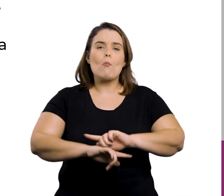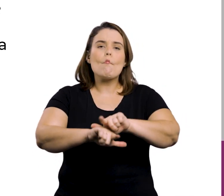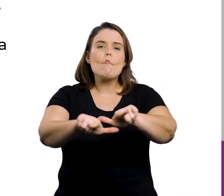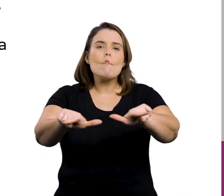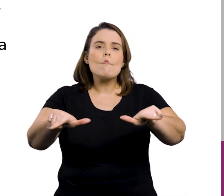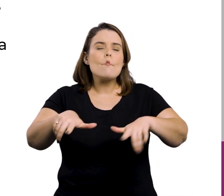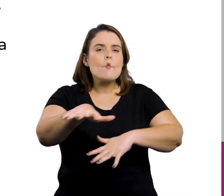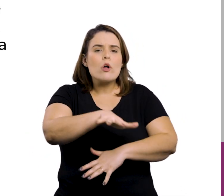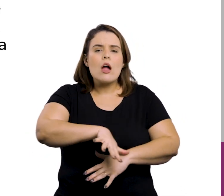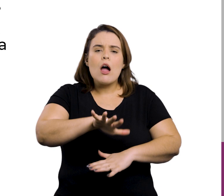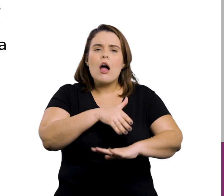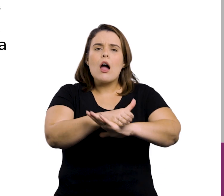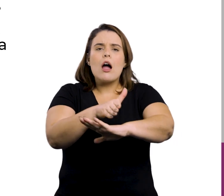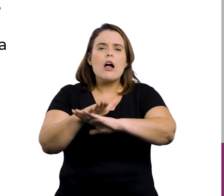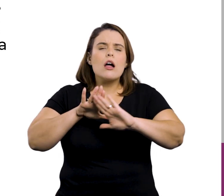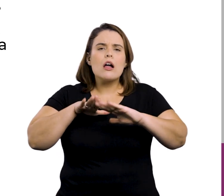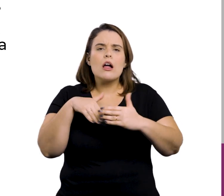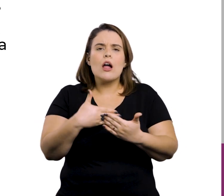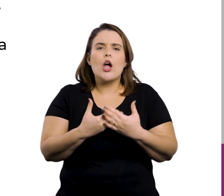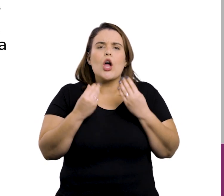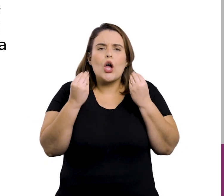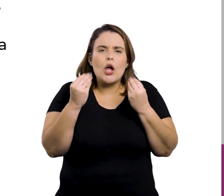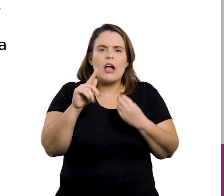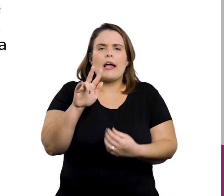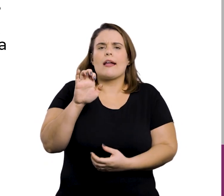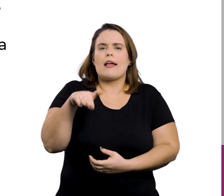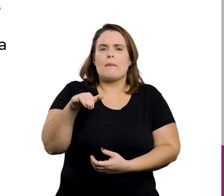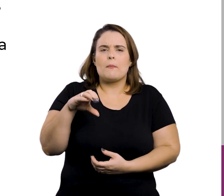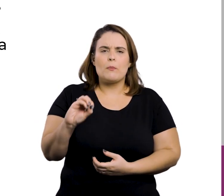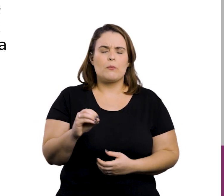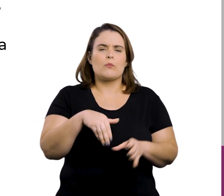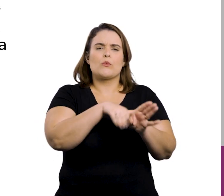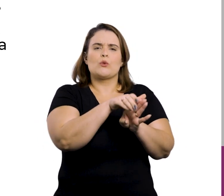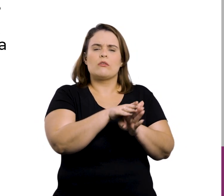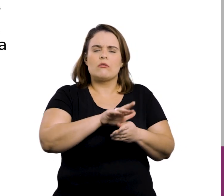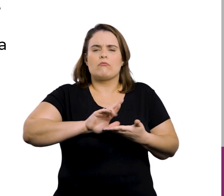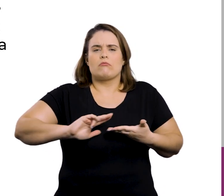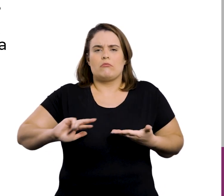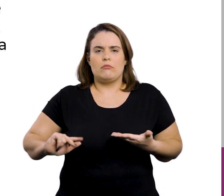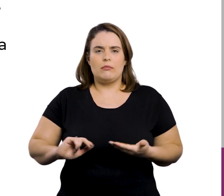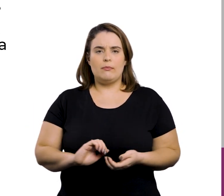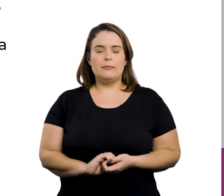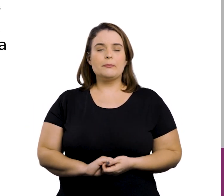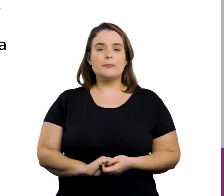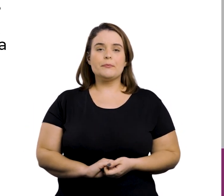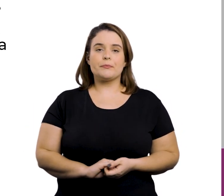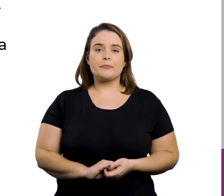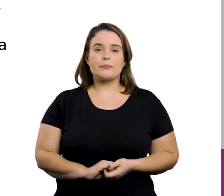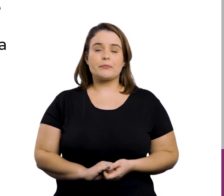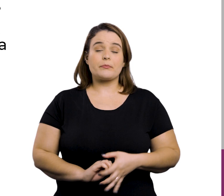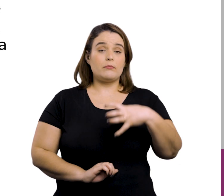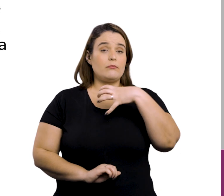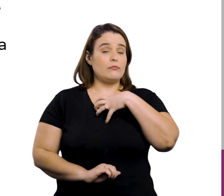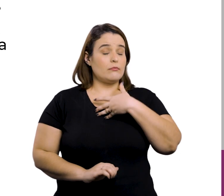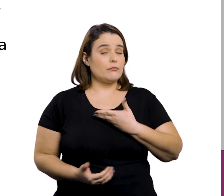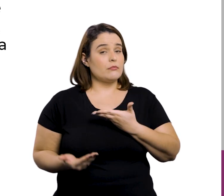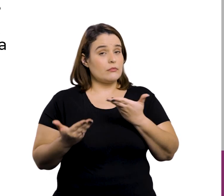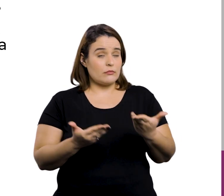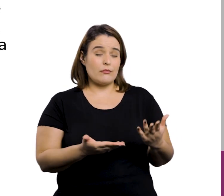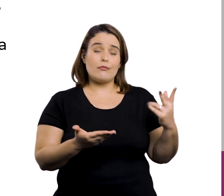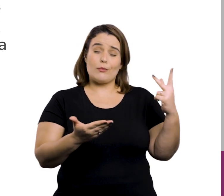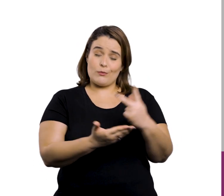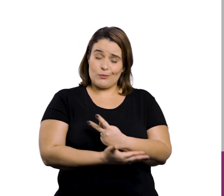especiais, o esvaziamento dos espaços de participação da escola, grêmio estudantil, conselho escolar,